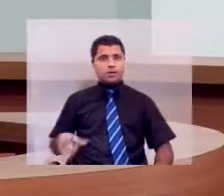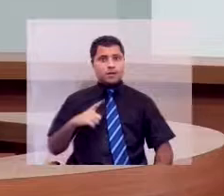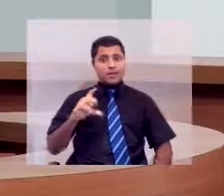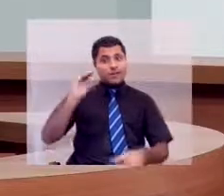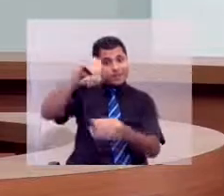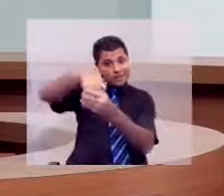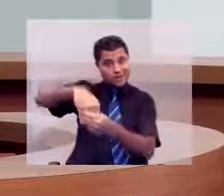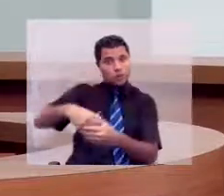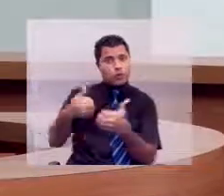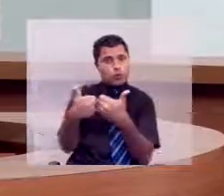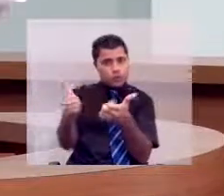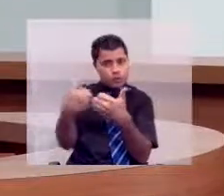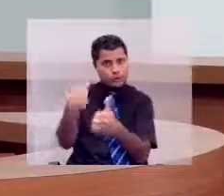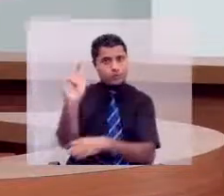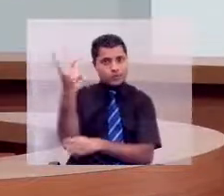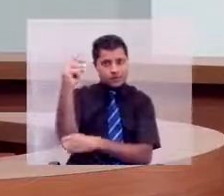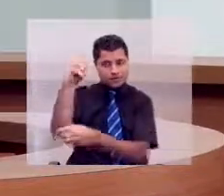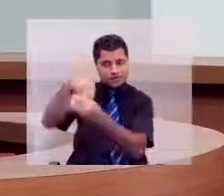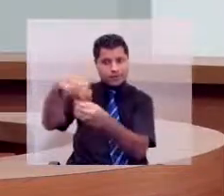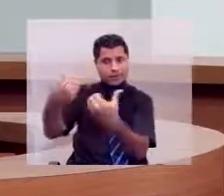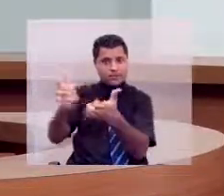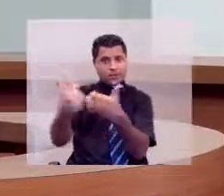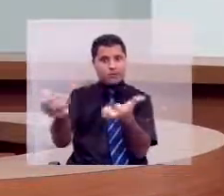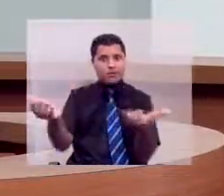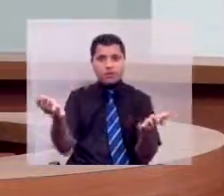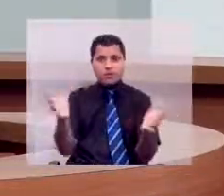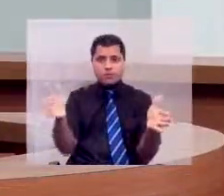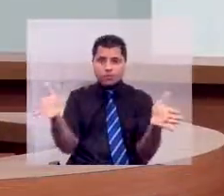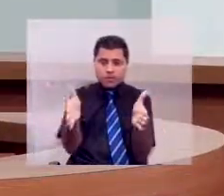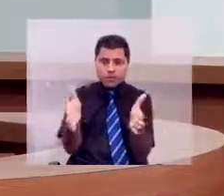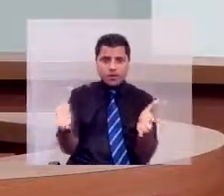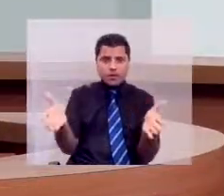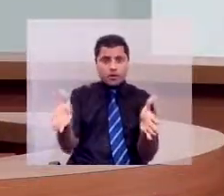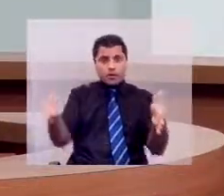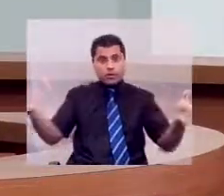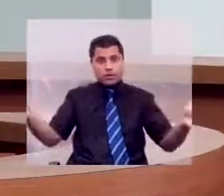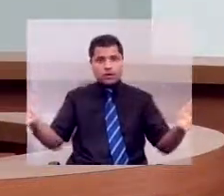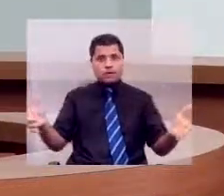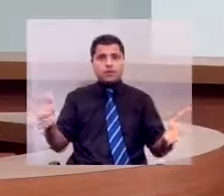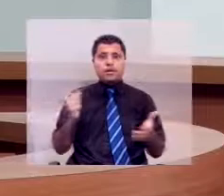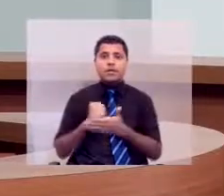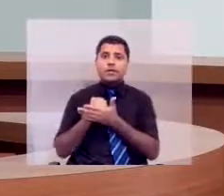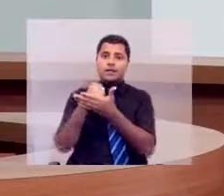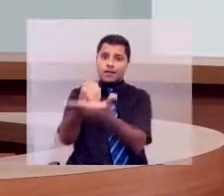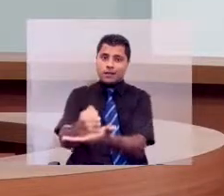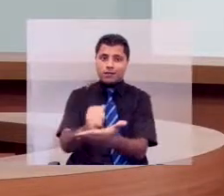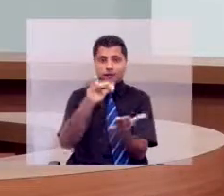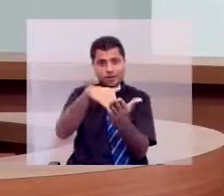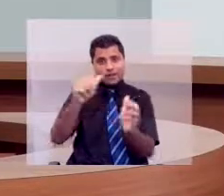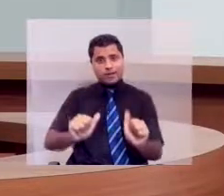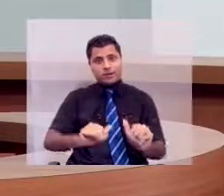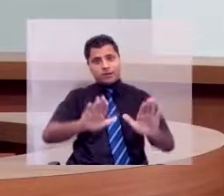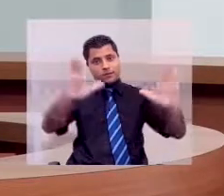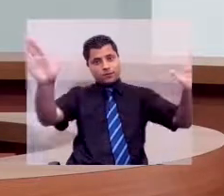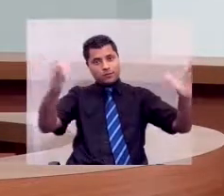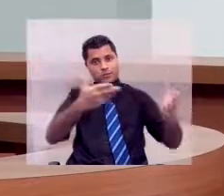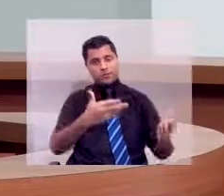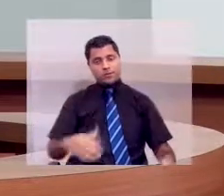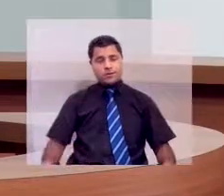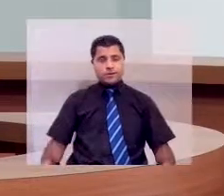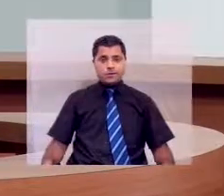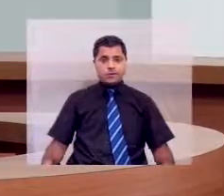ônibus, micro-ônibus, vans, enfim, que levam os hóspedes até o aeroporto. Tá